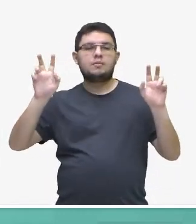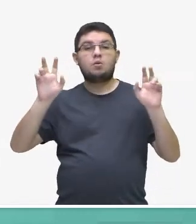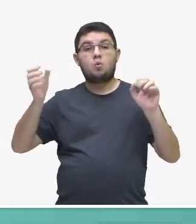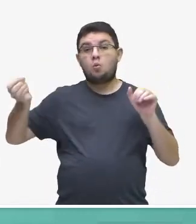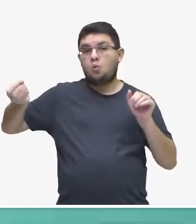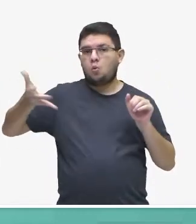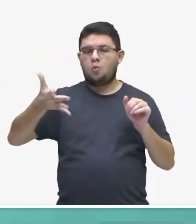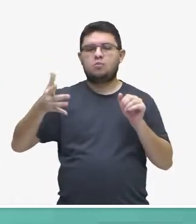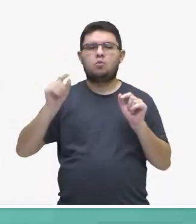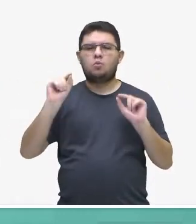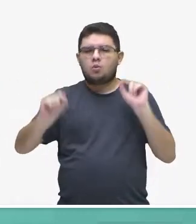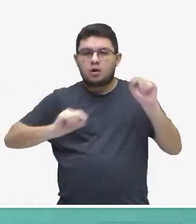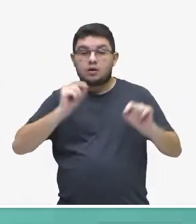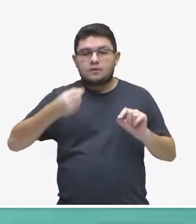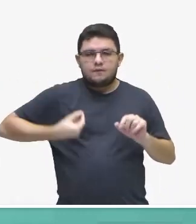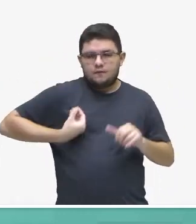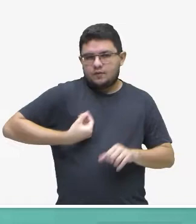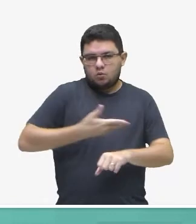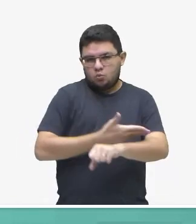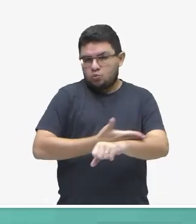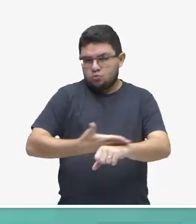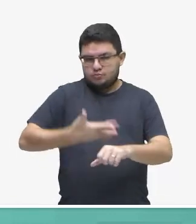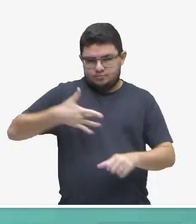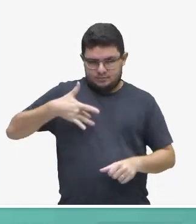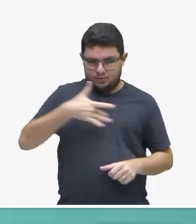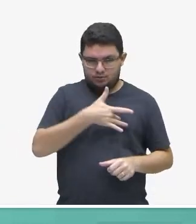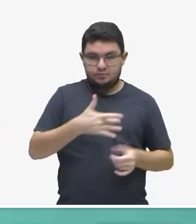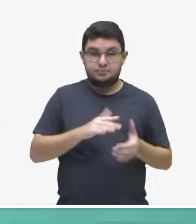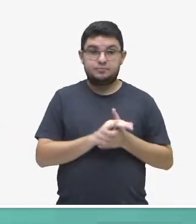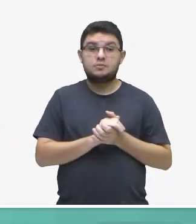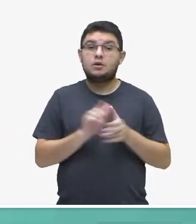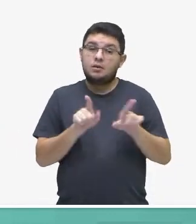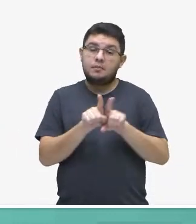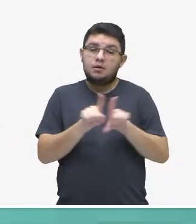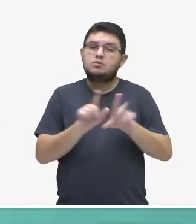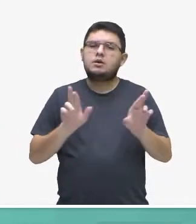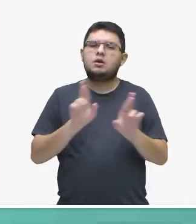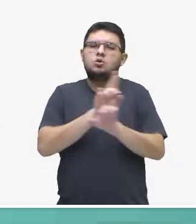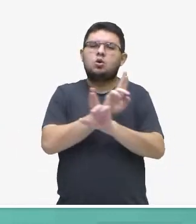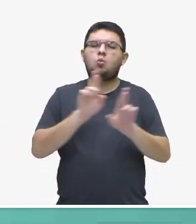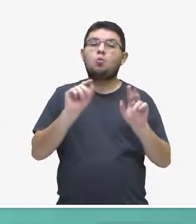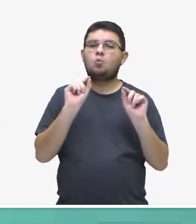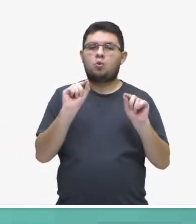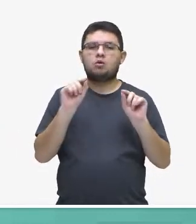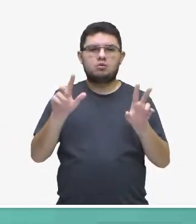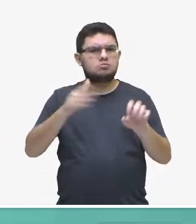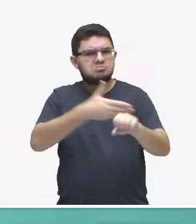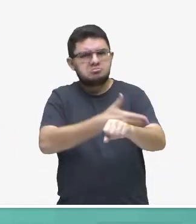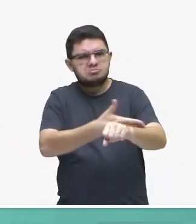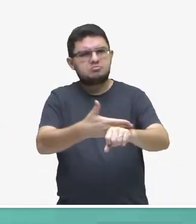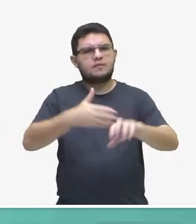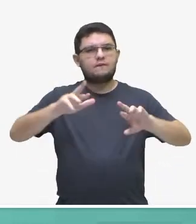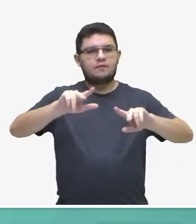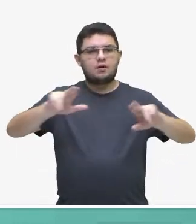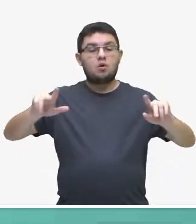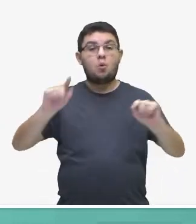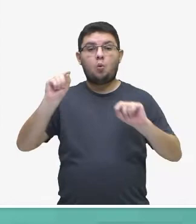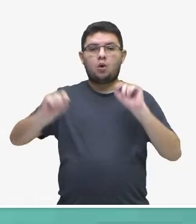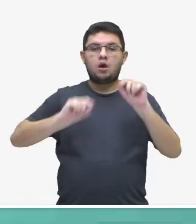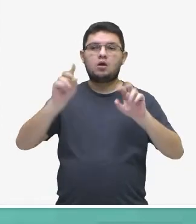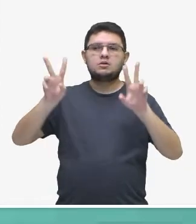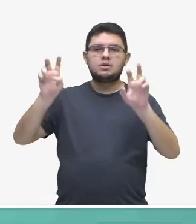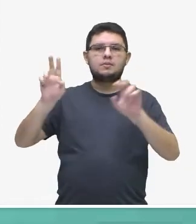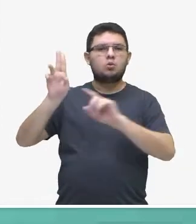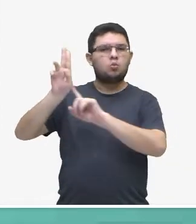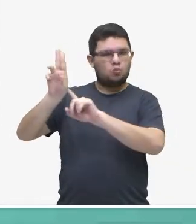que está sendo feito na nossa aula de hoje, tá? Também está relacionado à rotina, que é o nosso tema, né, aí da nossa unidade 2. Estamos